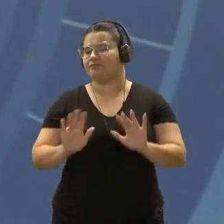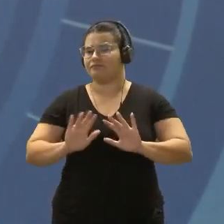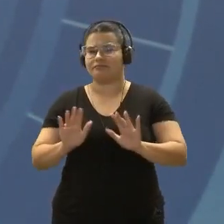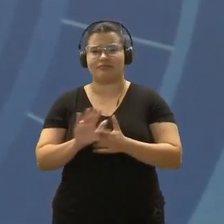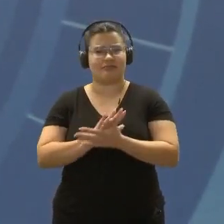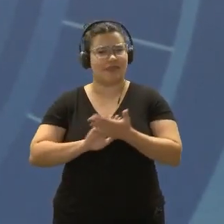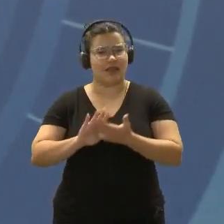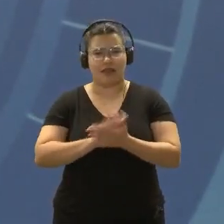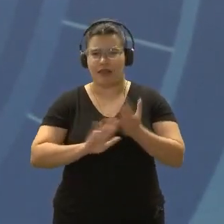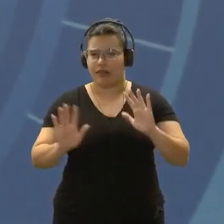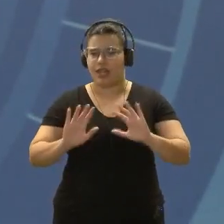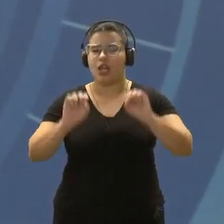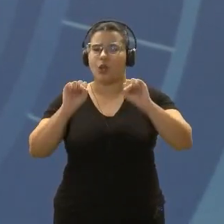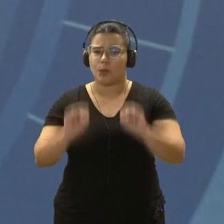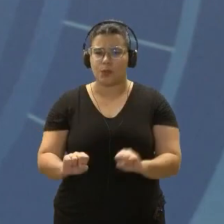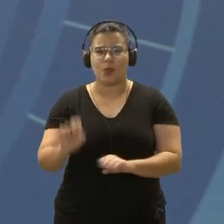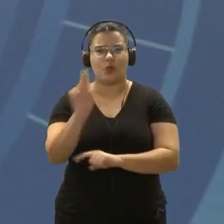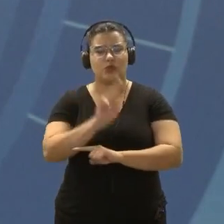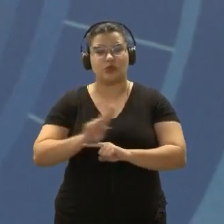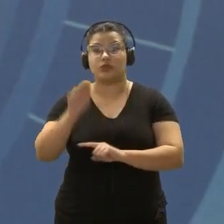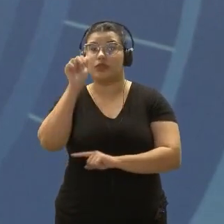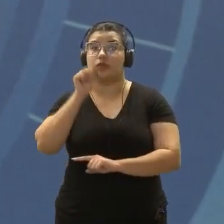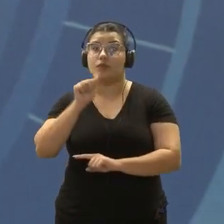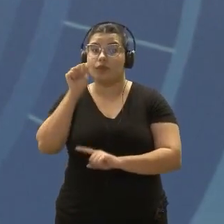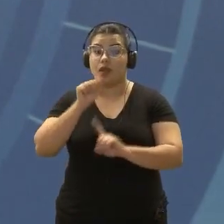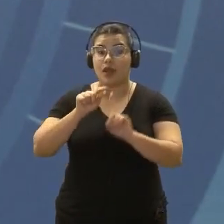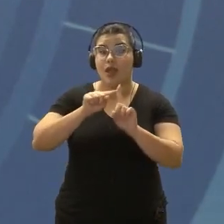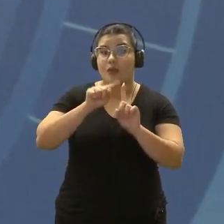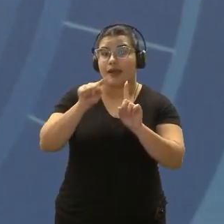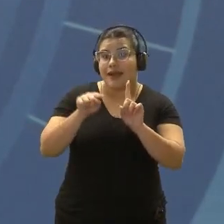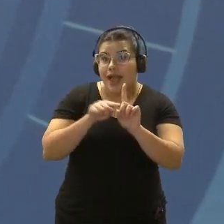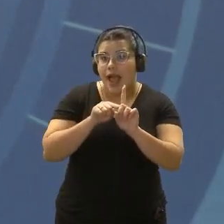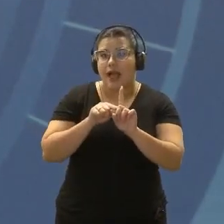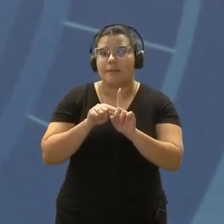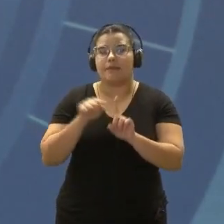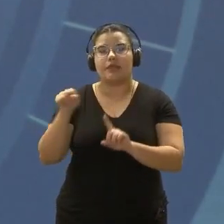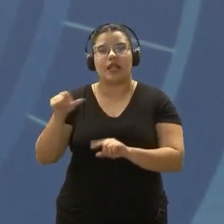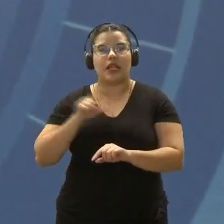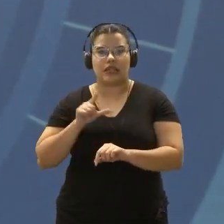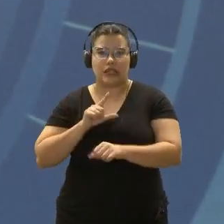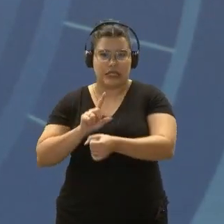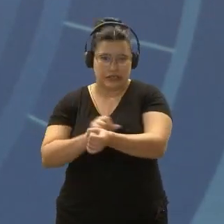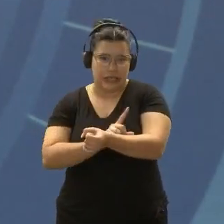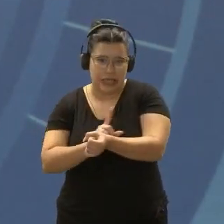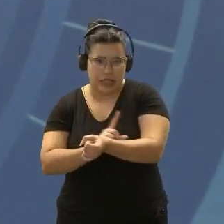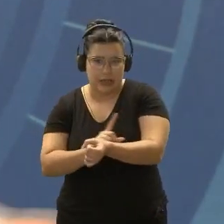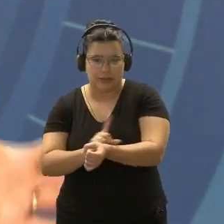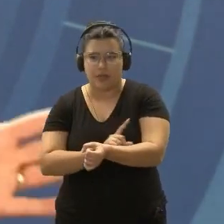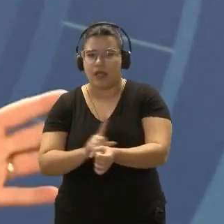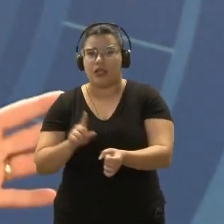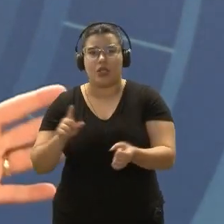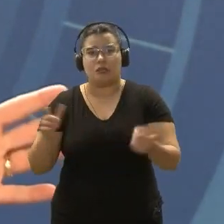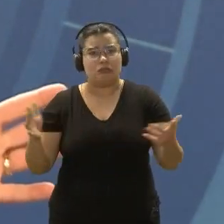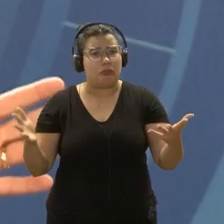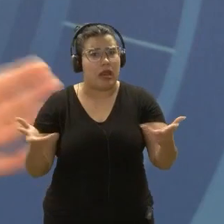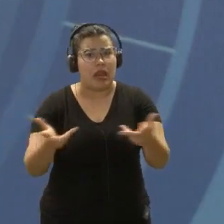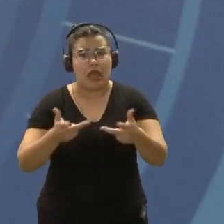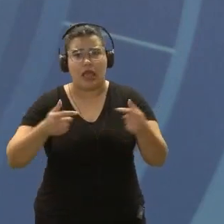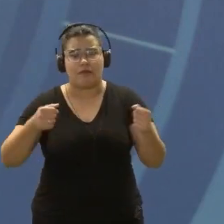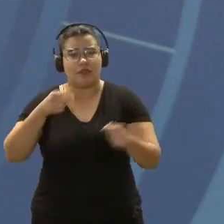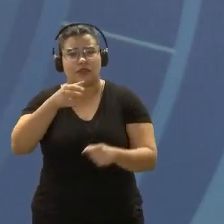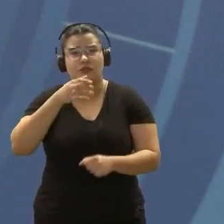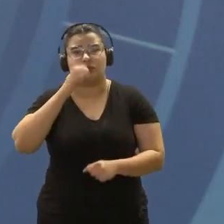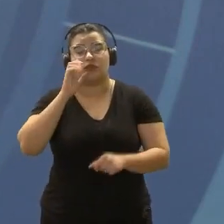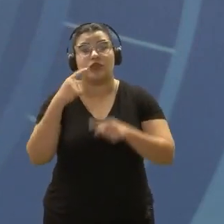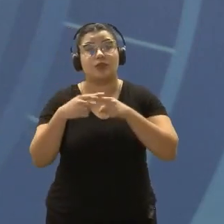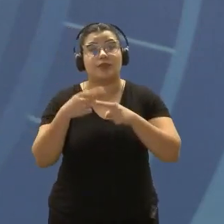pode usar. E para gestante, por exemplo, com diabetes médio gestacional, fantástico, né? Porque você tem uma